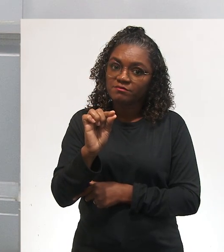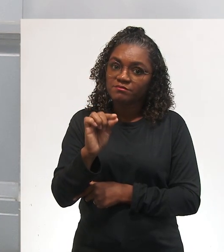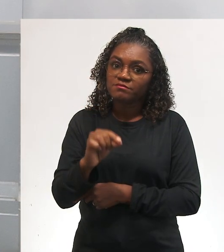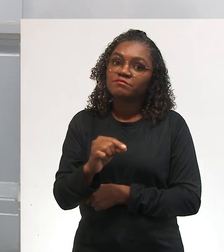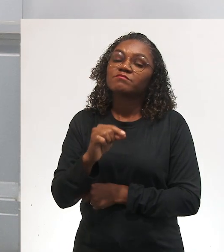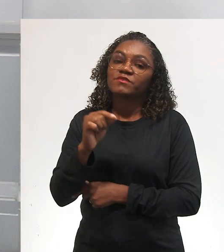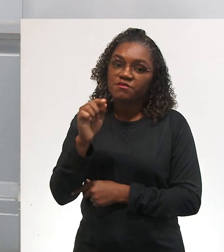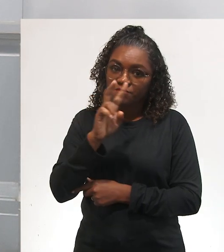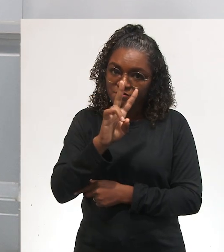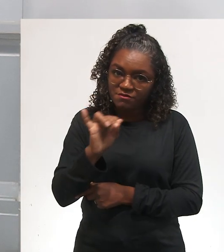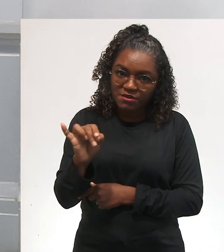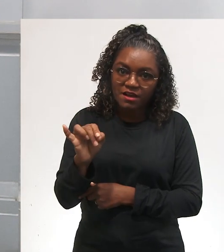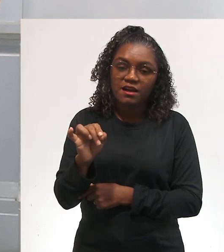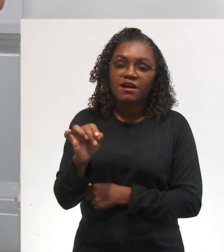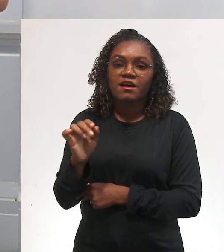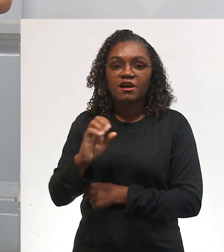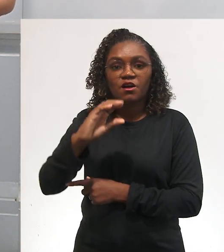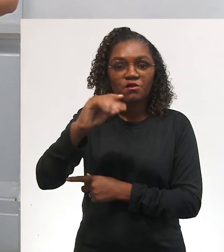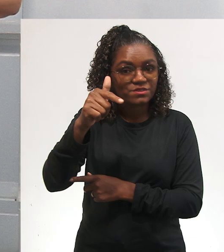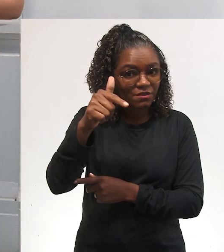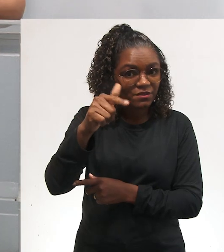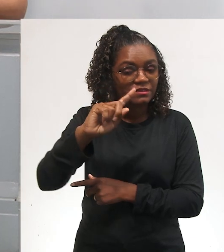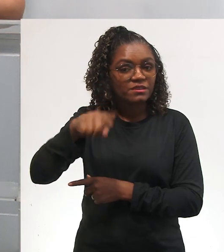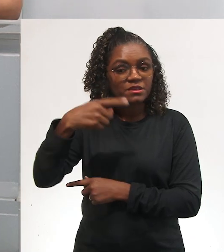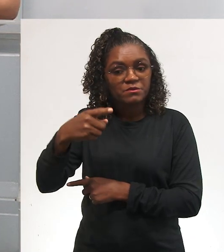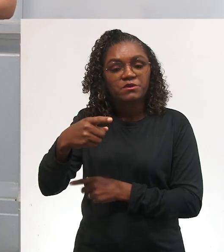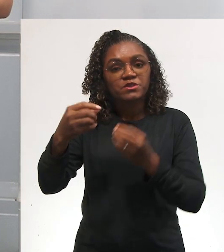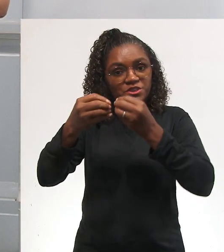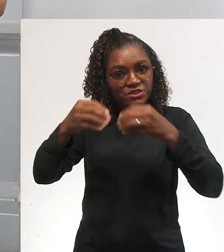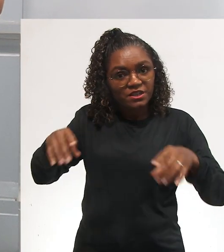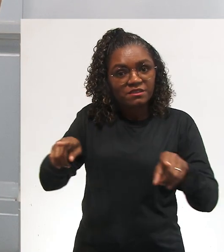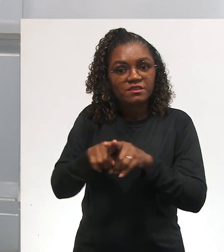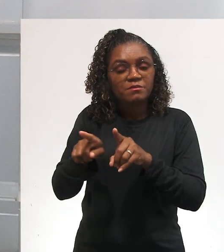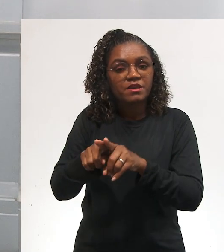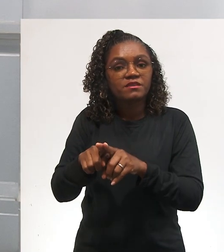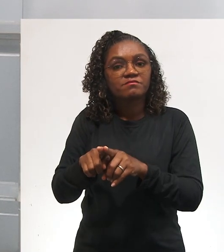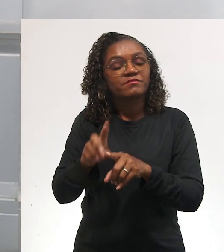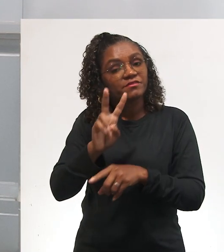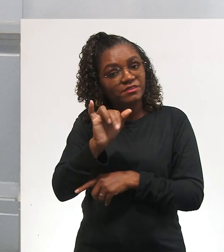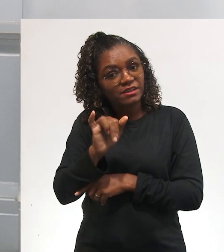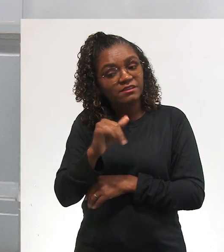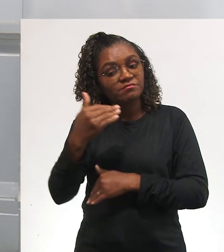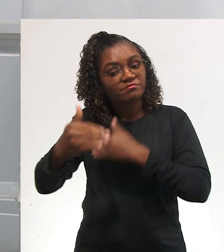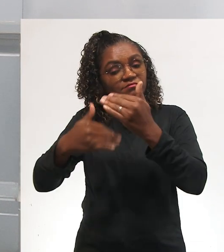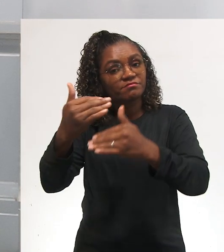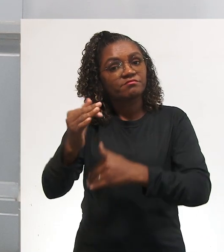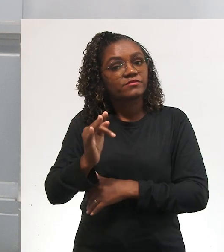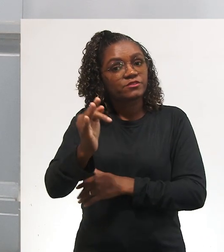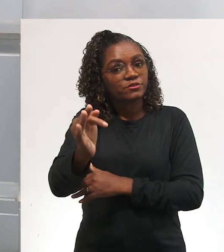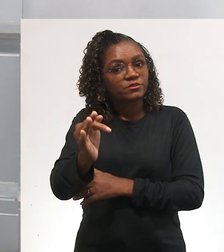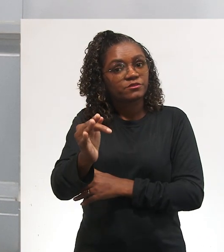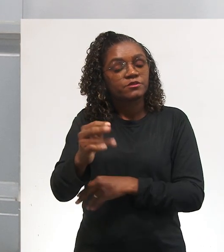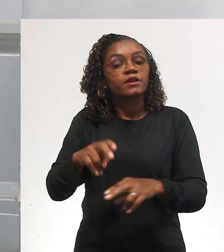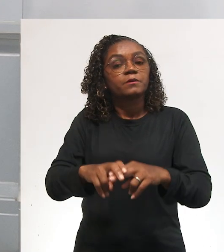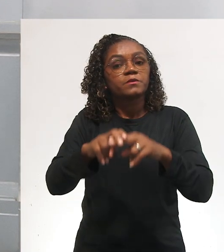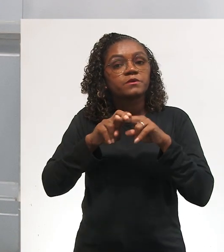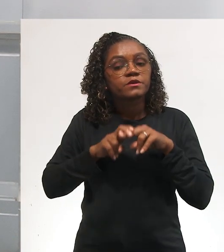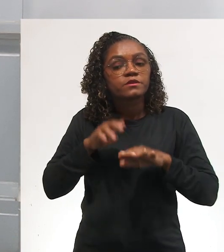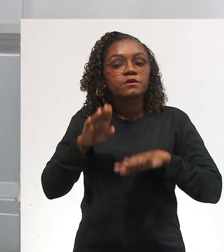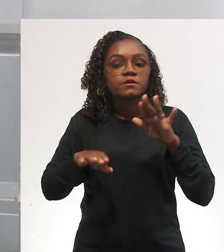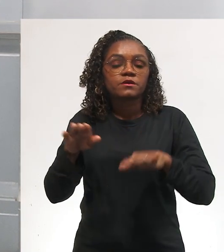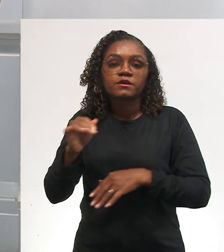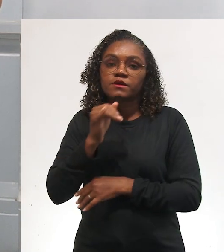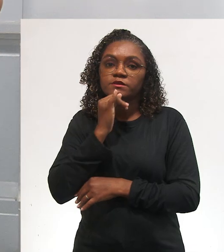um resultado, uma consequência negativa para você mais para frente. Então, pode ser uma